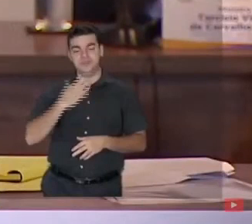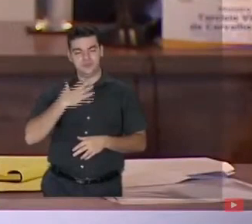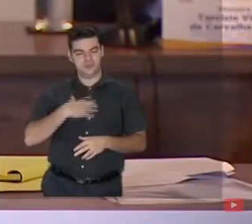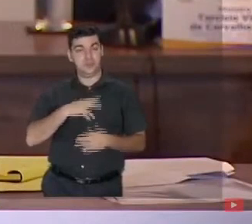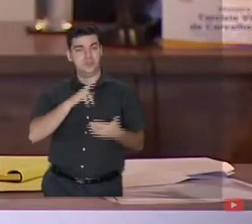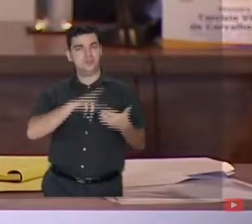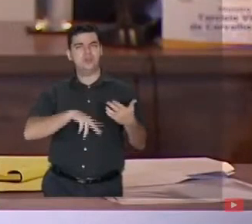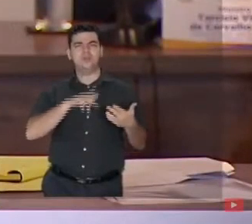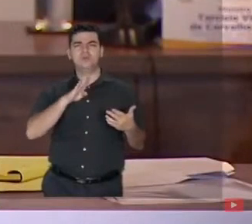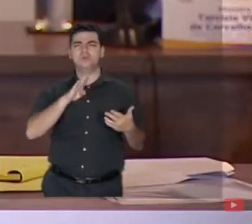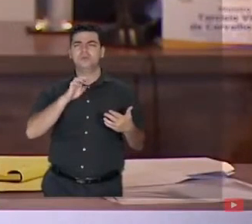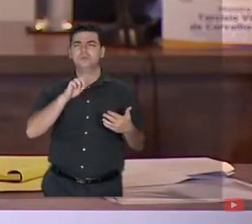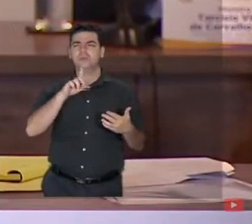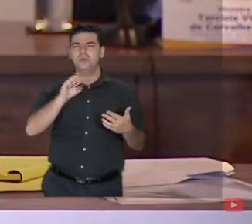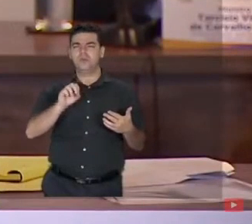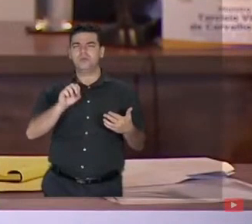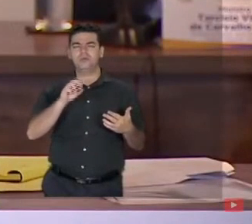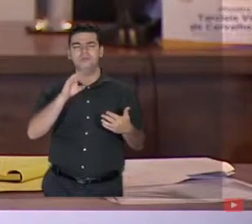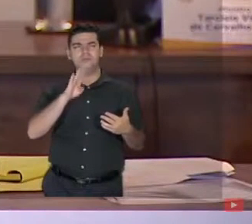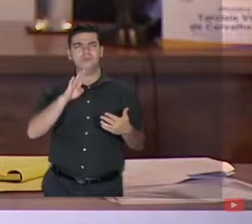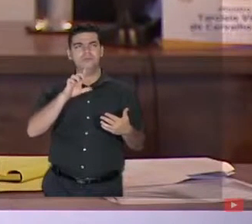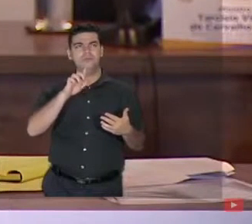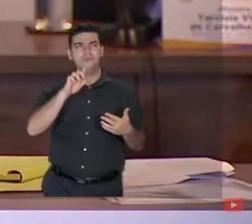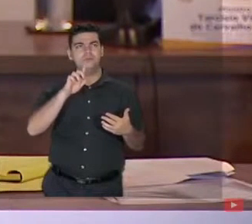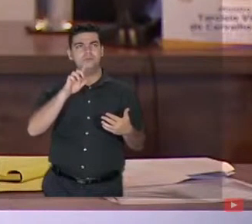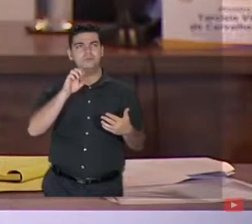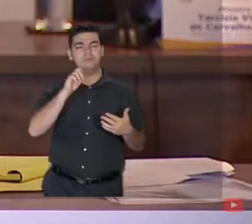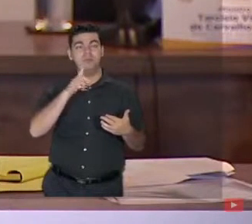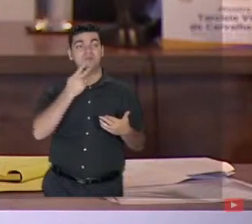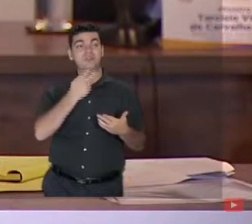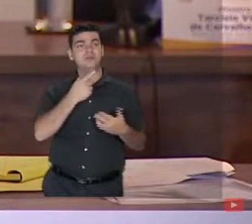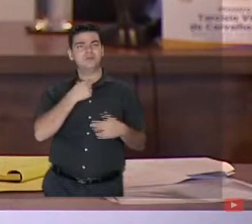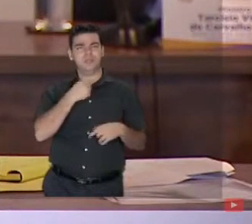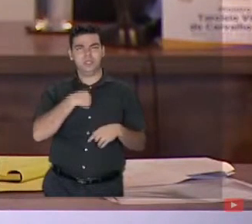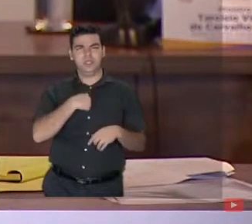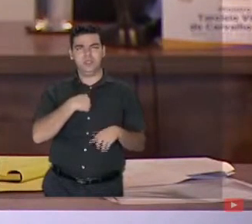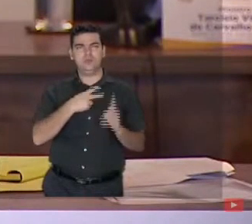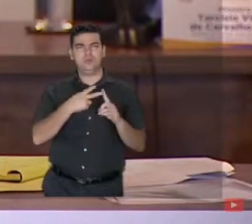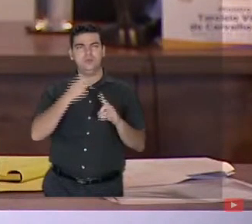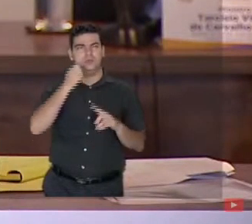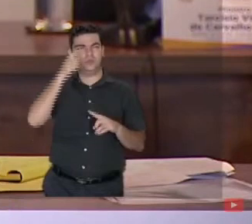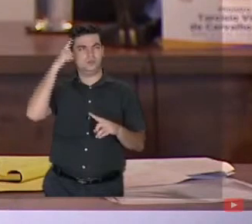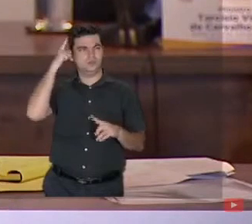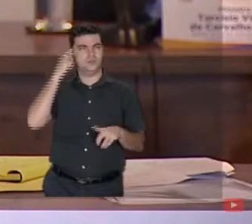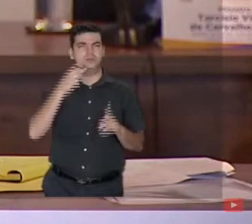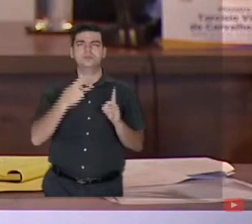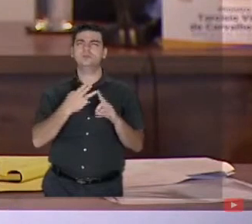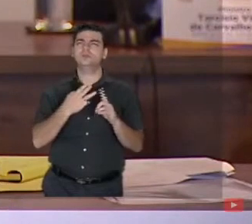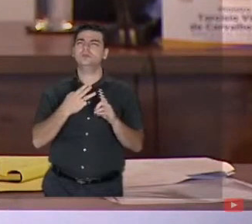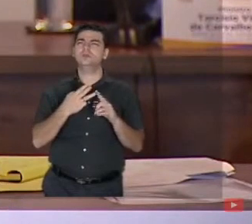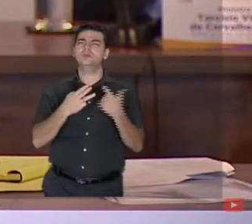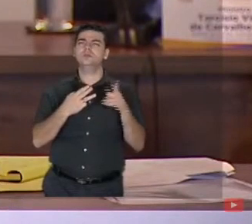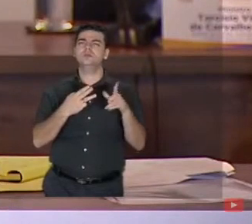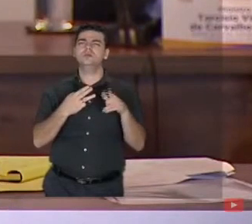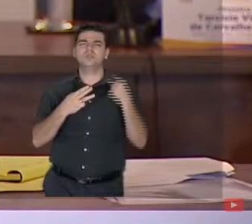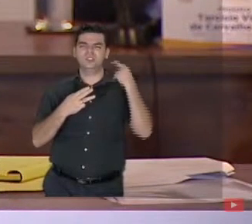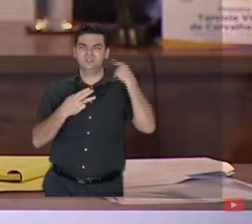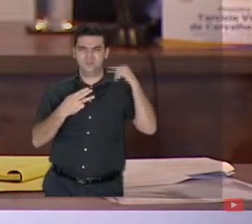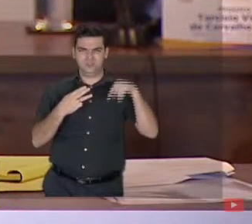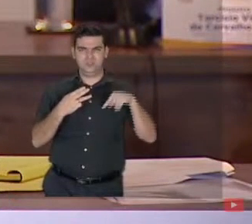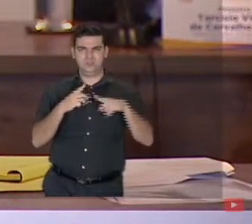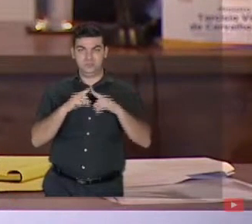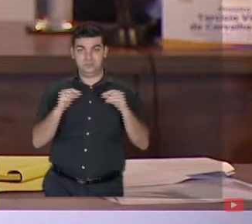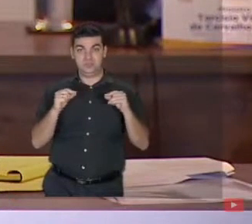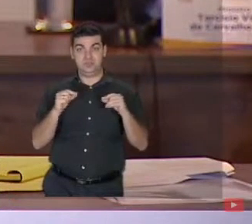blog que dizia que eu, o ministro Alexandre de Moraes e um advogado aqui de